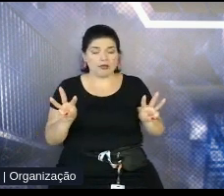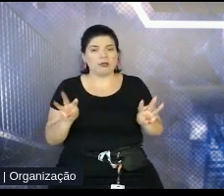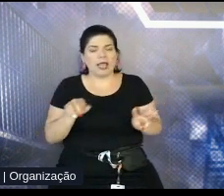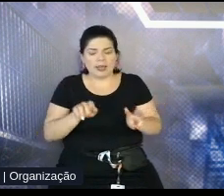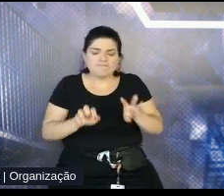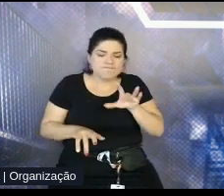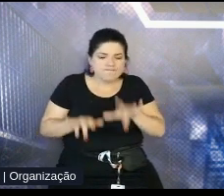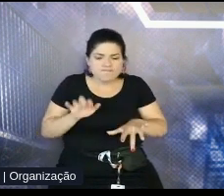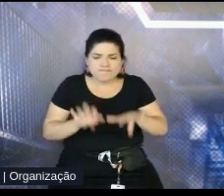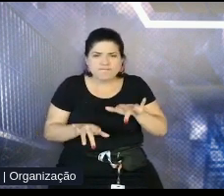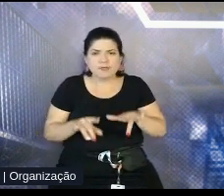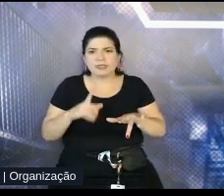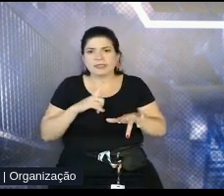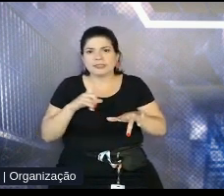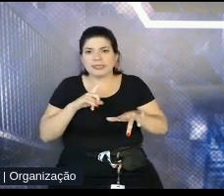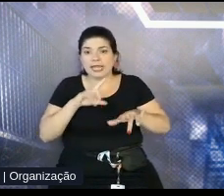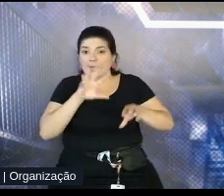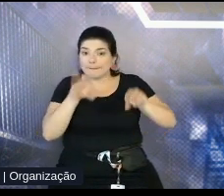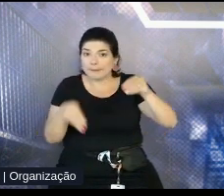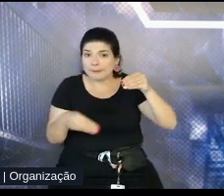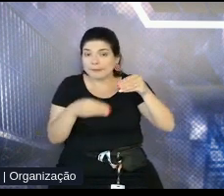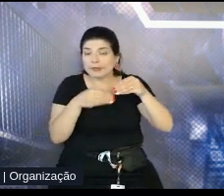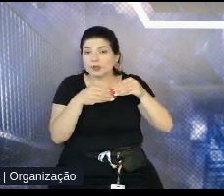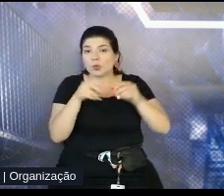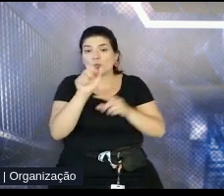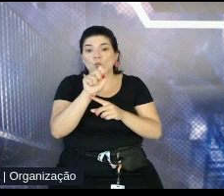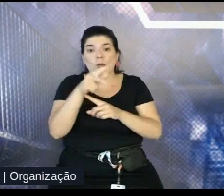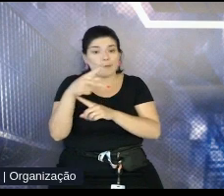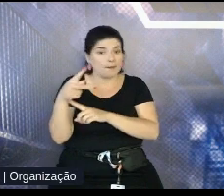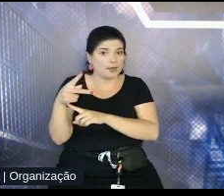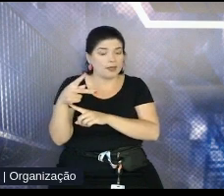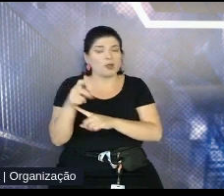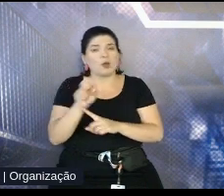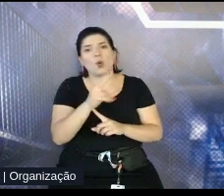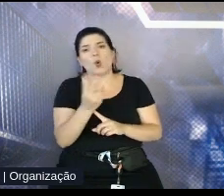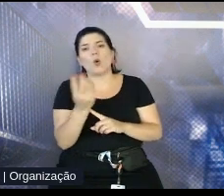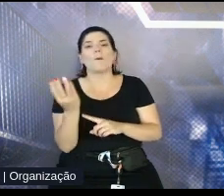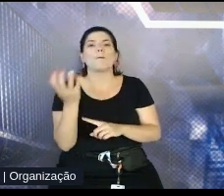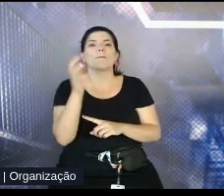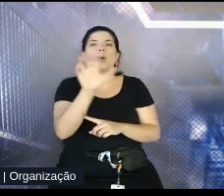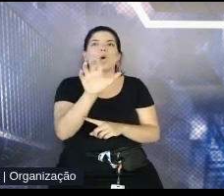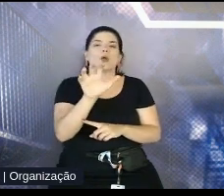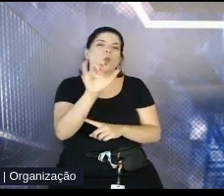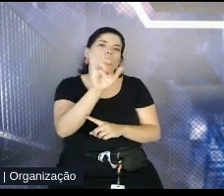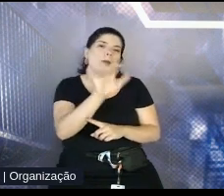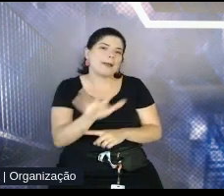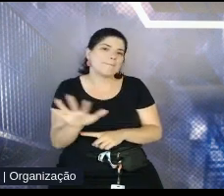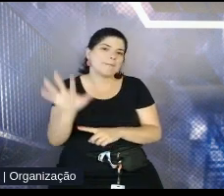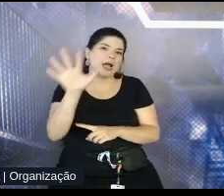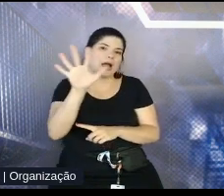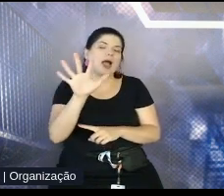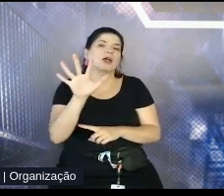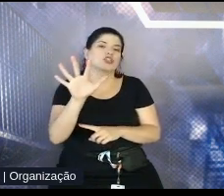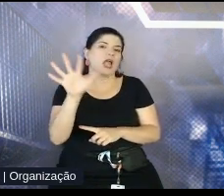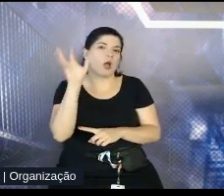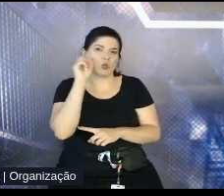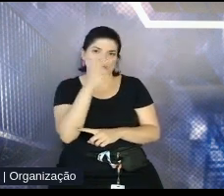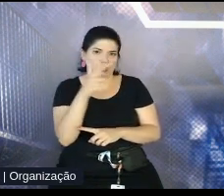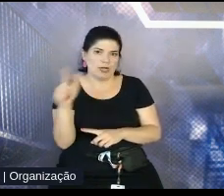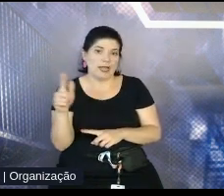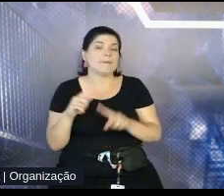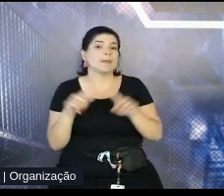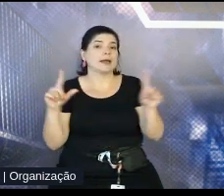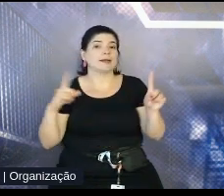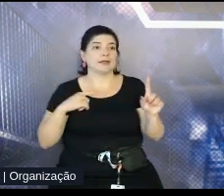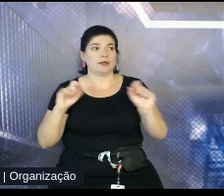está implementando o aplicativo, e sempre que ele colocar uma imagenzinha sem alt, já aparecer lá uma linhazinha vermelha